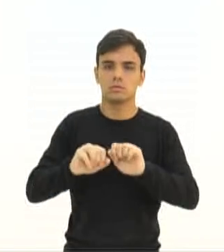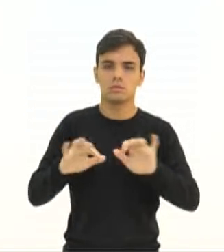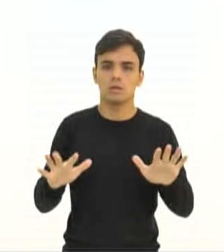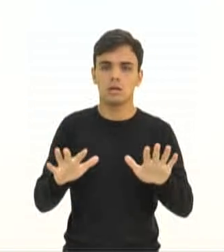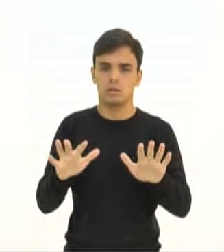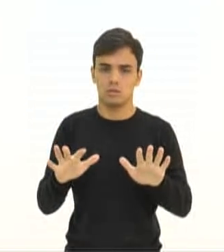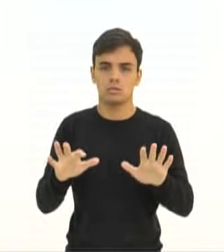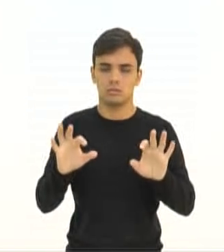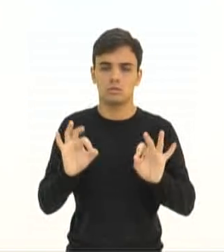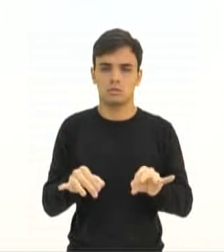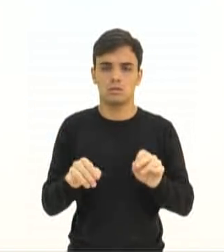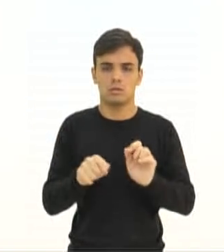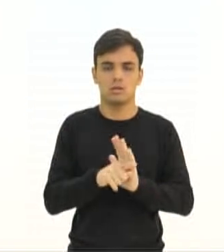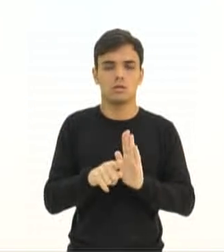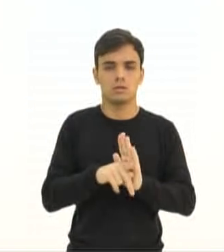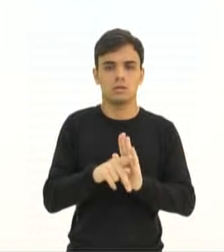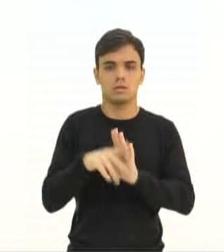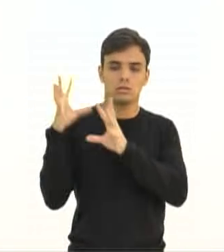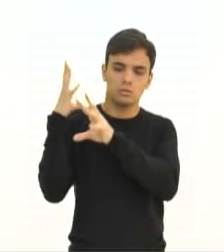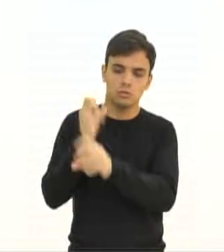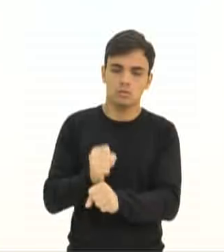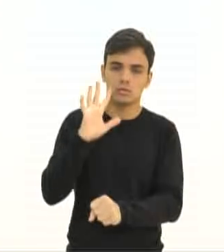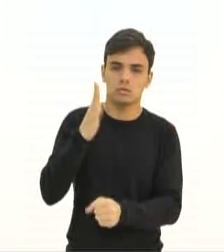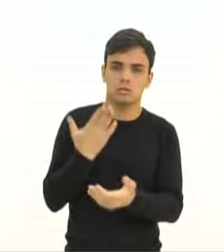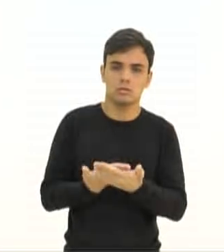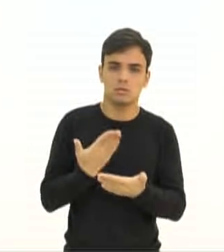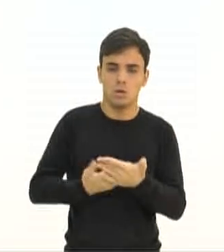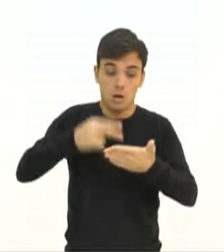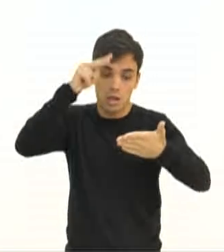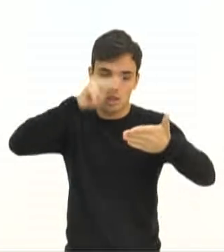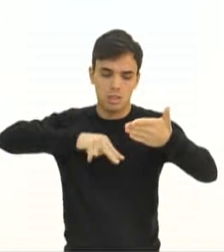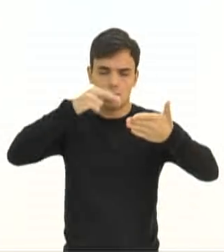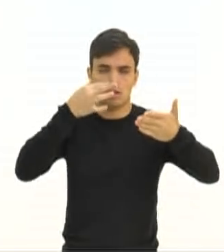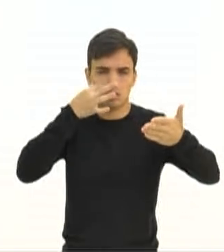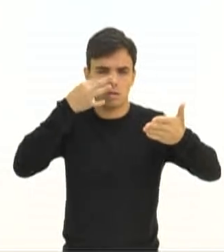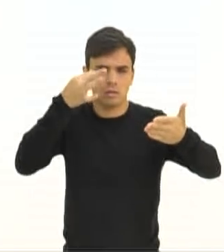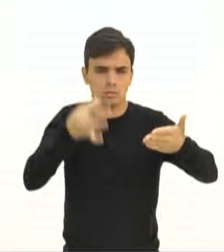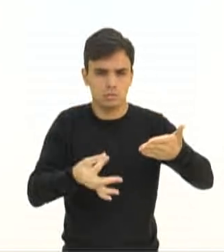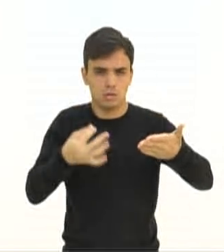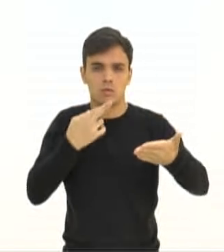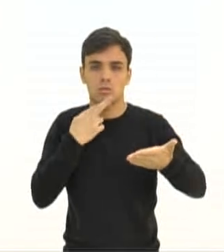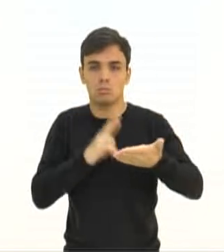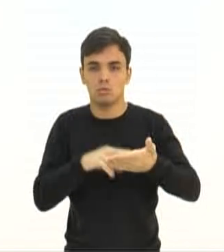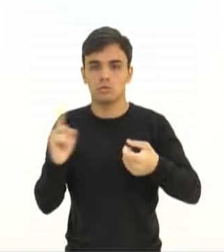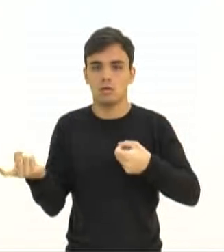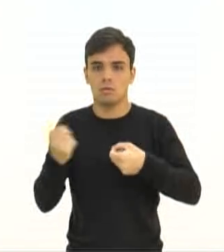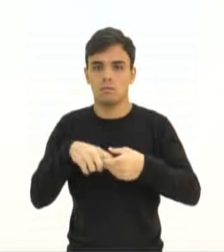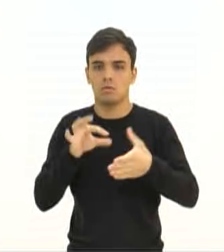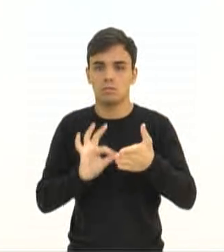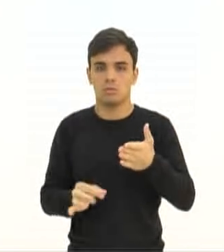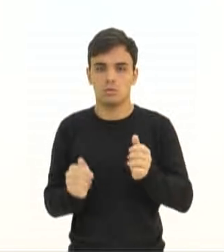a esse estudo de retomada que nós fizemos? Leiam com atenção, respondam e a gente já volta com a correção.